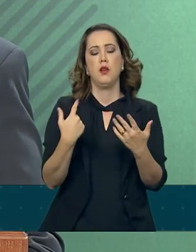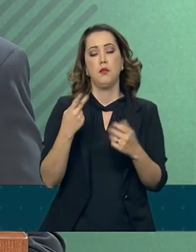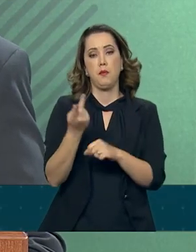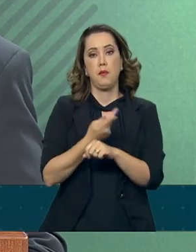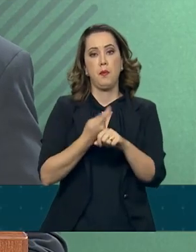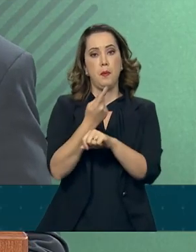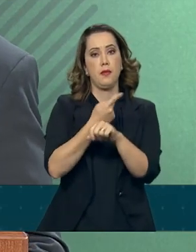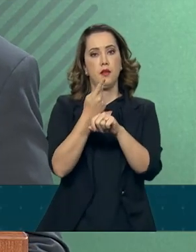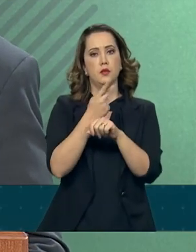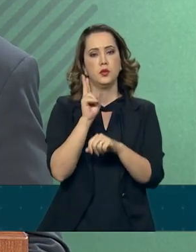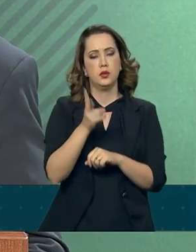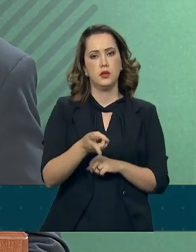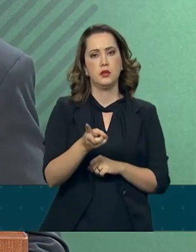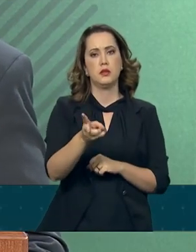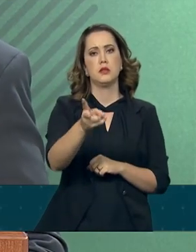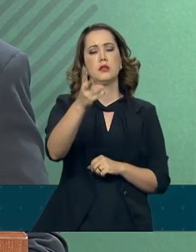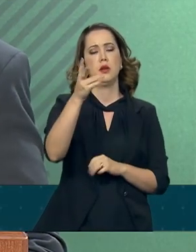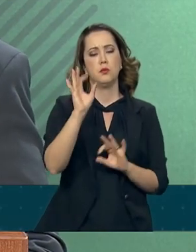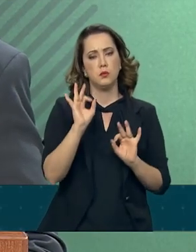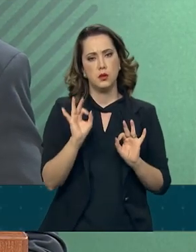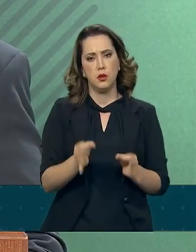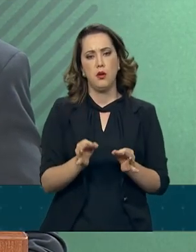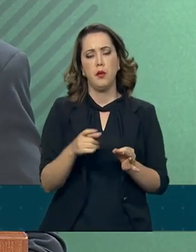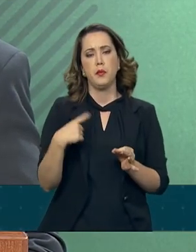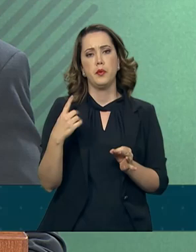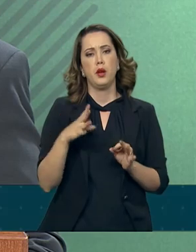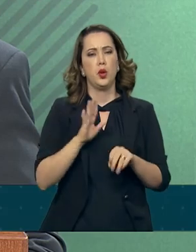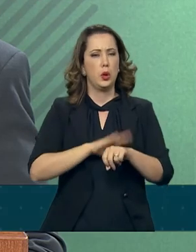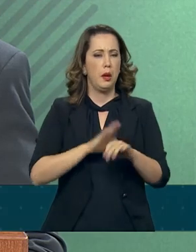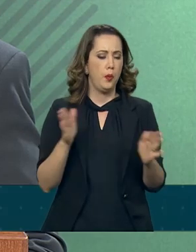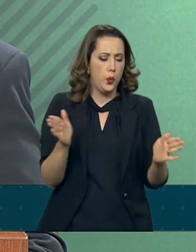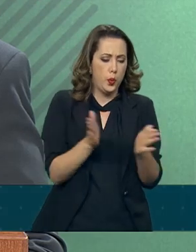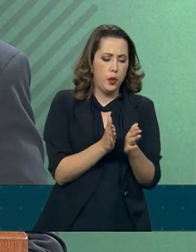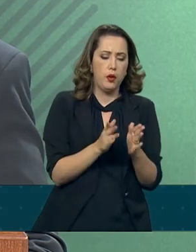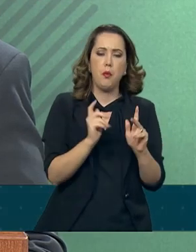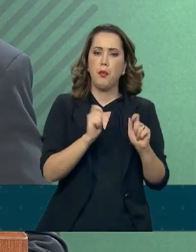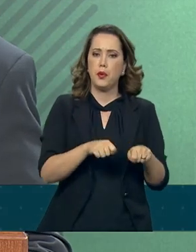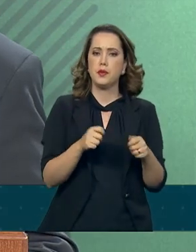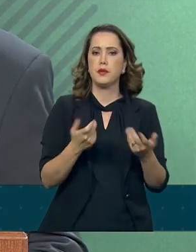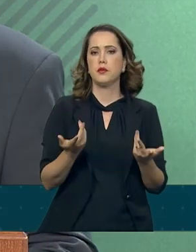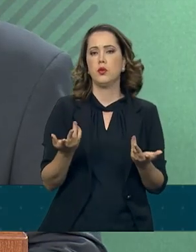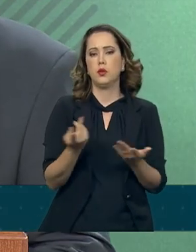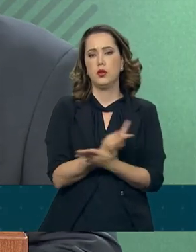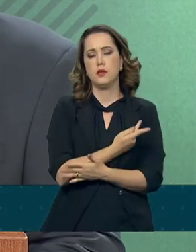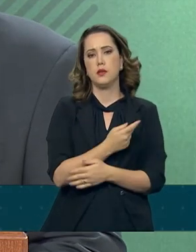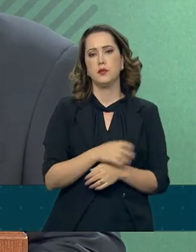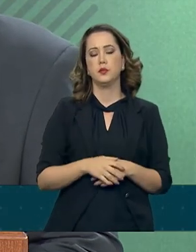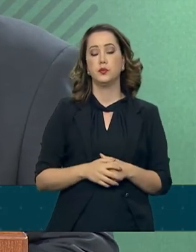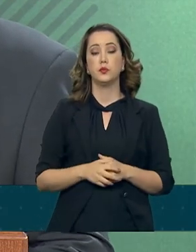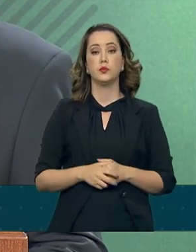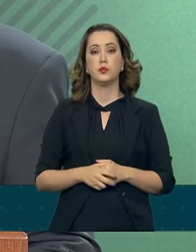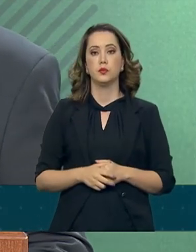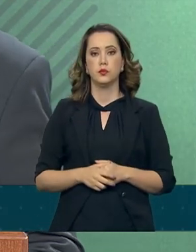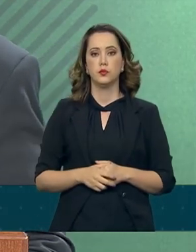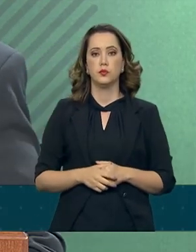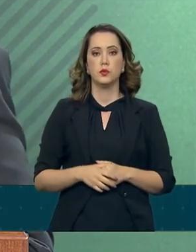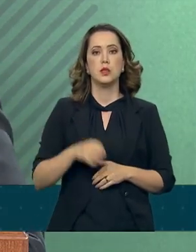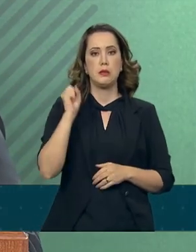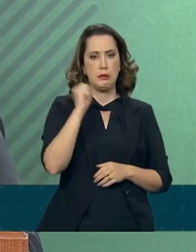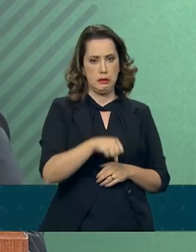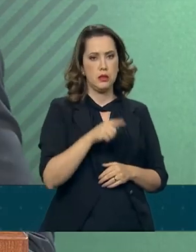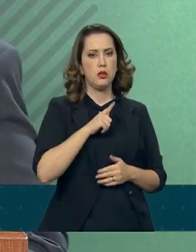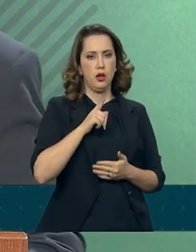é contínua e eficaz para que no menor prazo possível isso possa ocorrer sim já uma